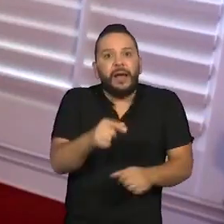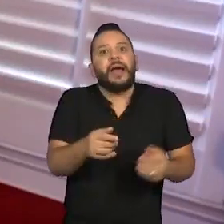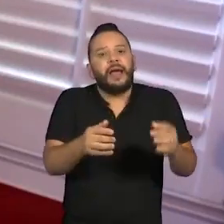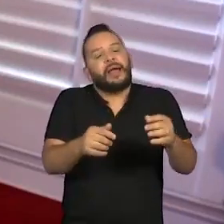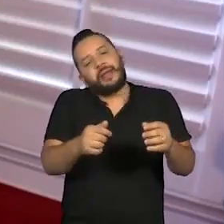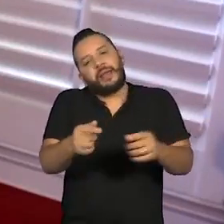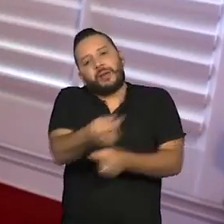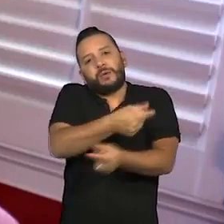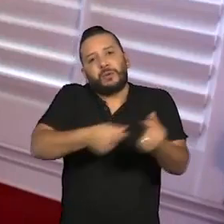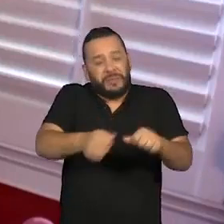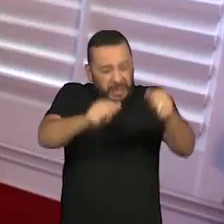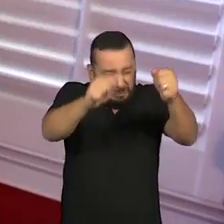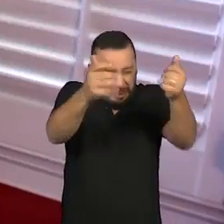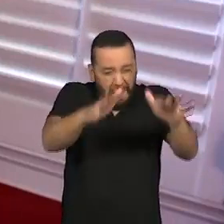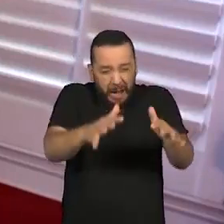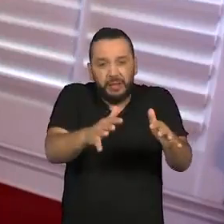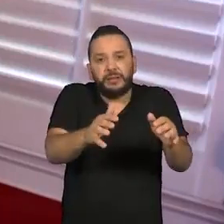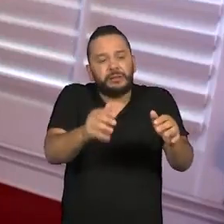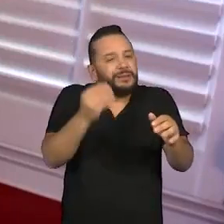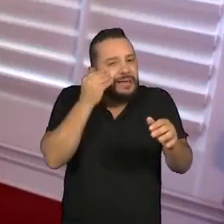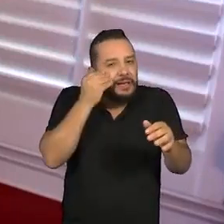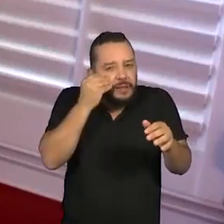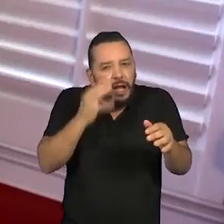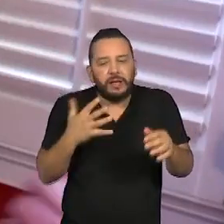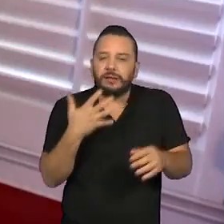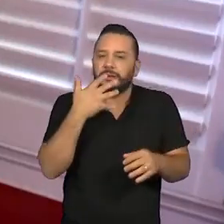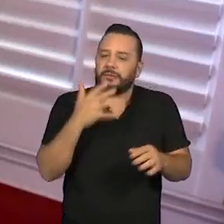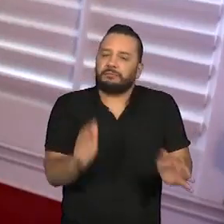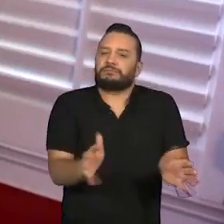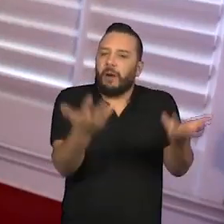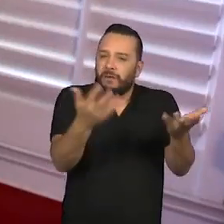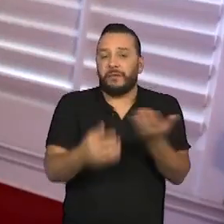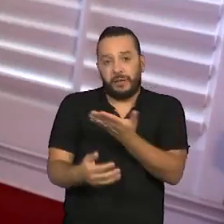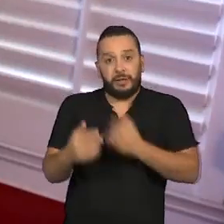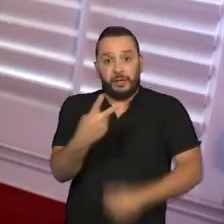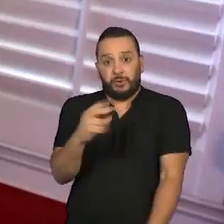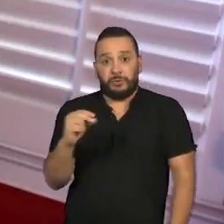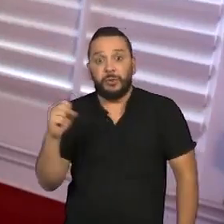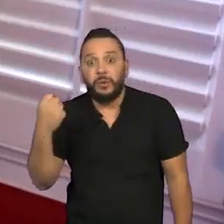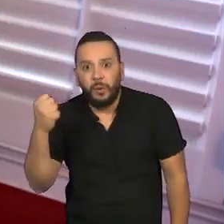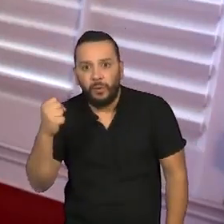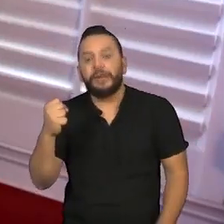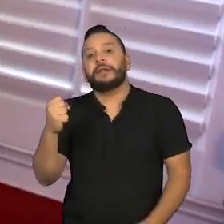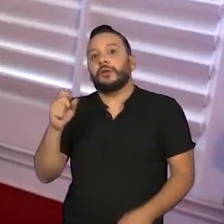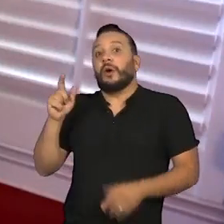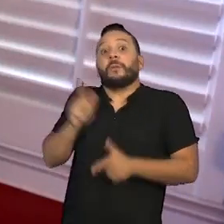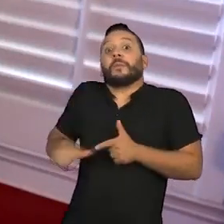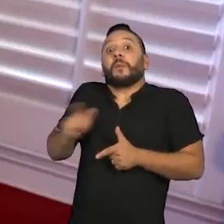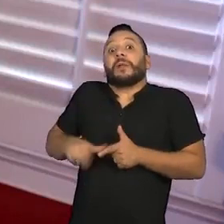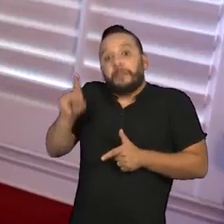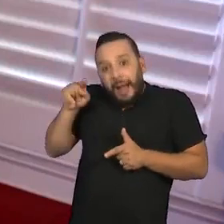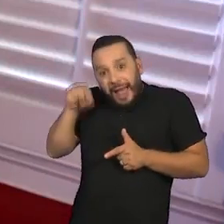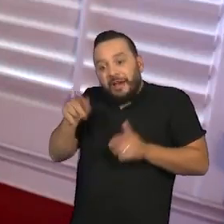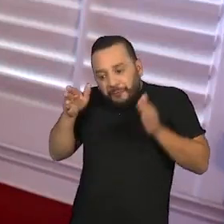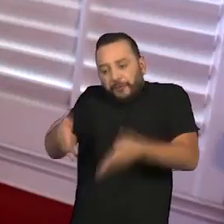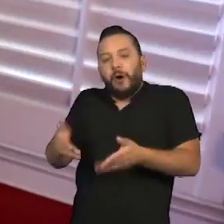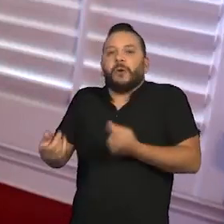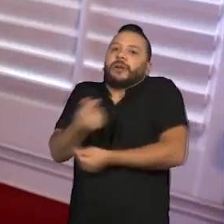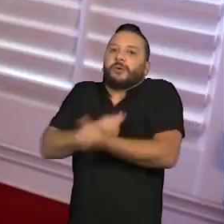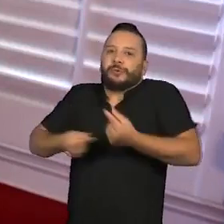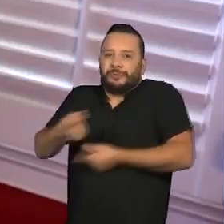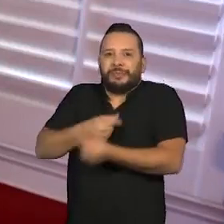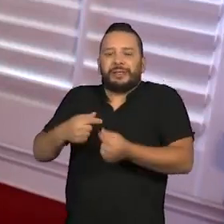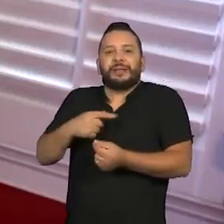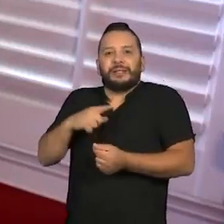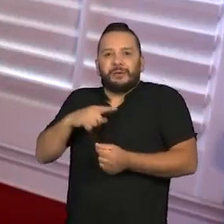em 2008, onde a crise, por ser de natureza financeira e de natureza econômica, as medidas econômicas impostas, elas